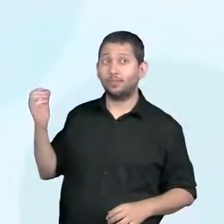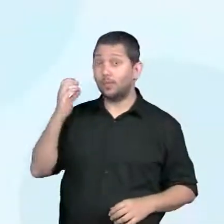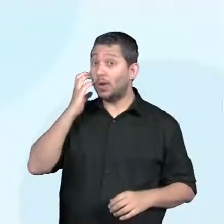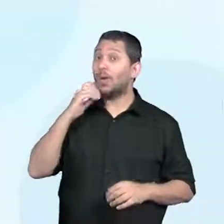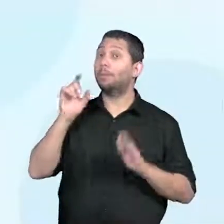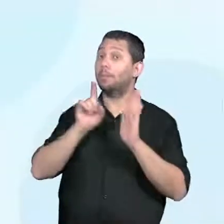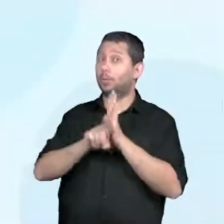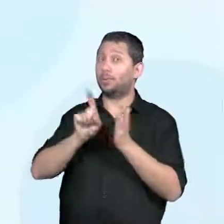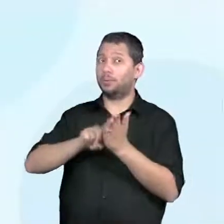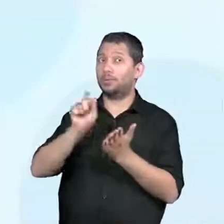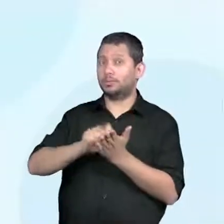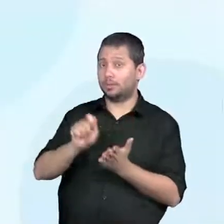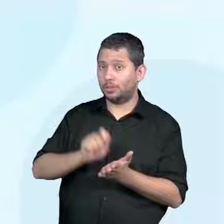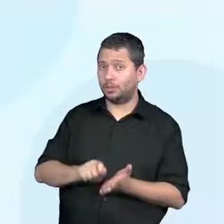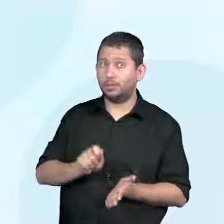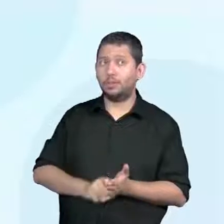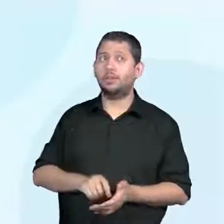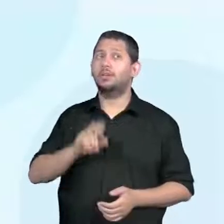as perguntas.